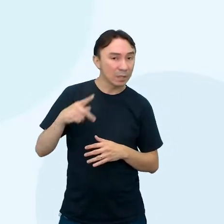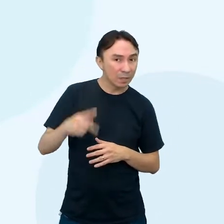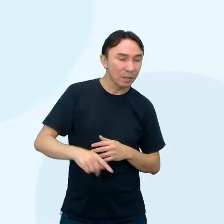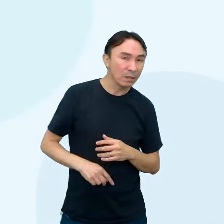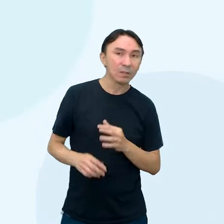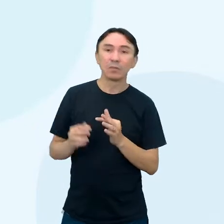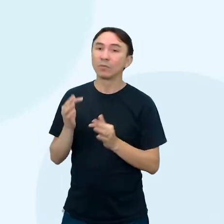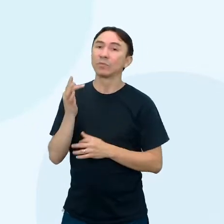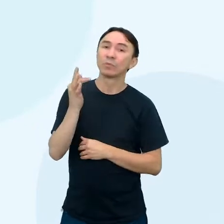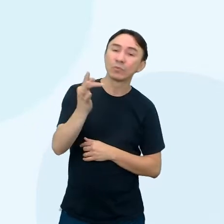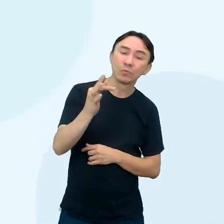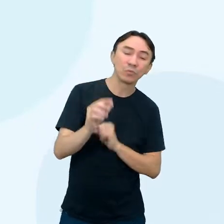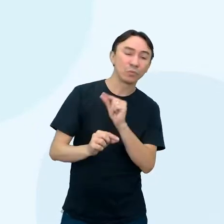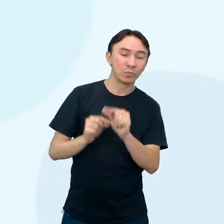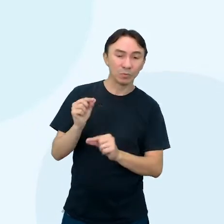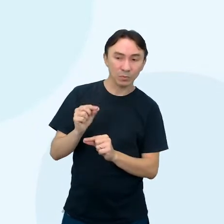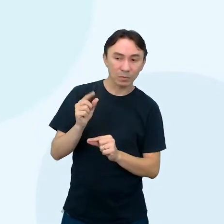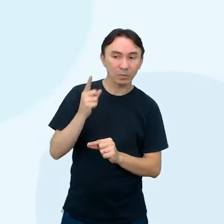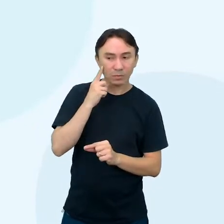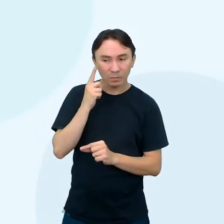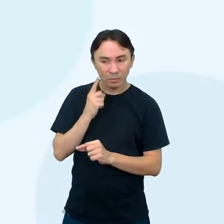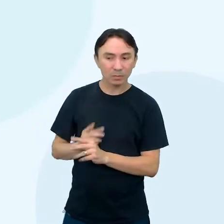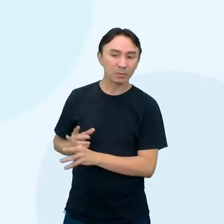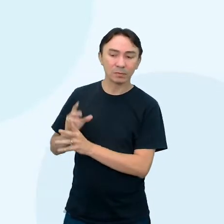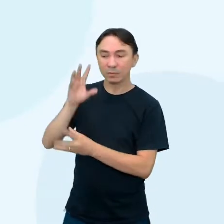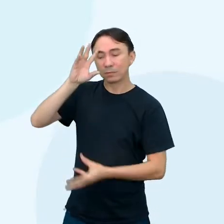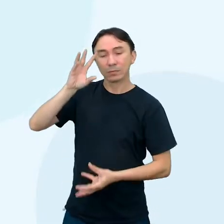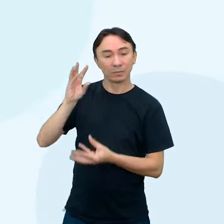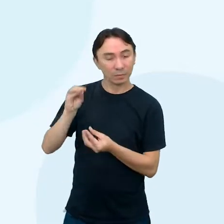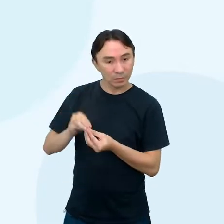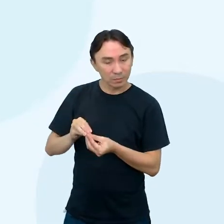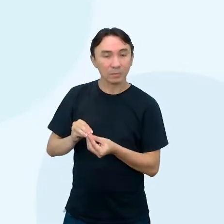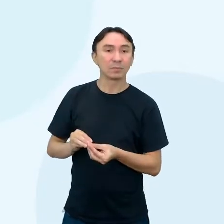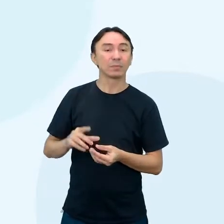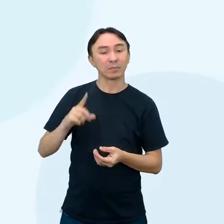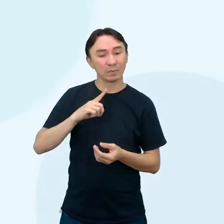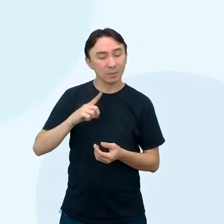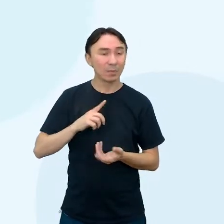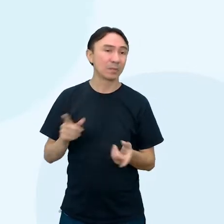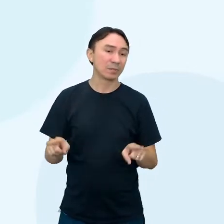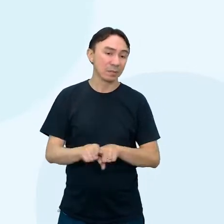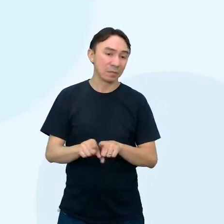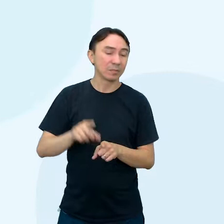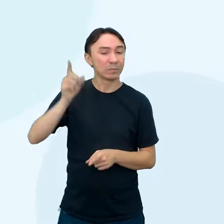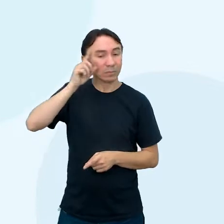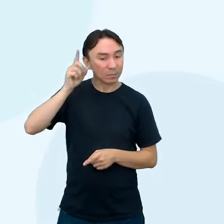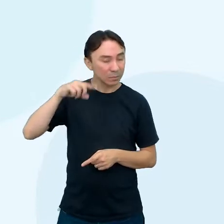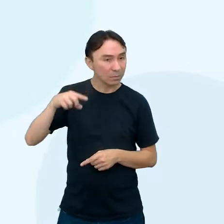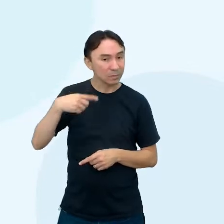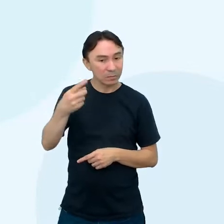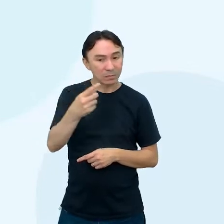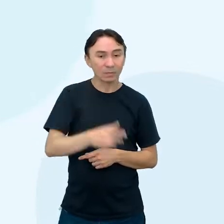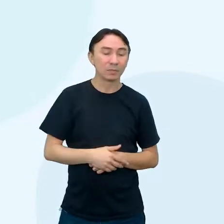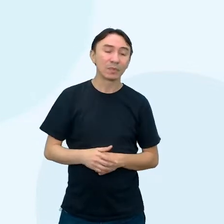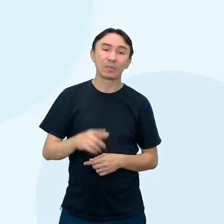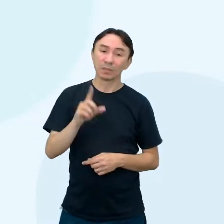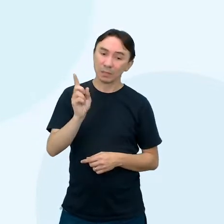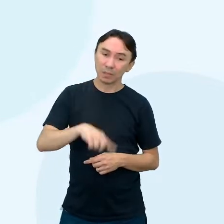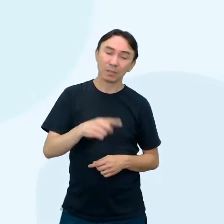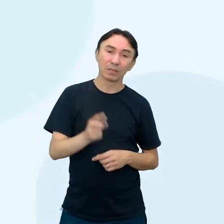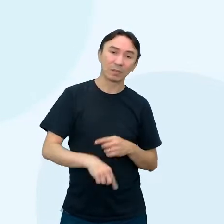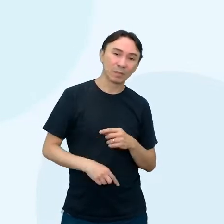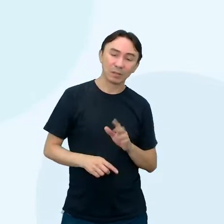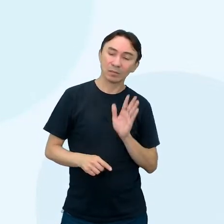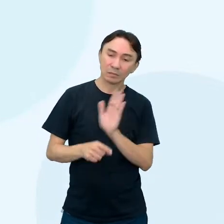situações cotidianas e em processos produtivos que priorizem o desenvolvimento sustentável, o uso consciente